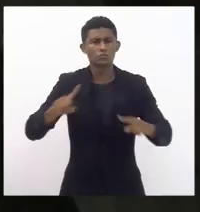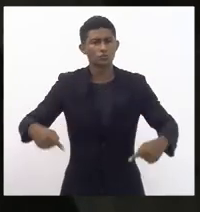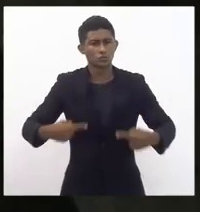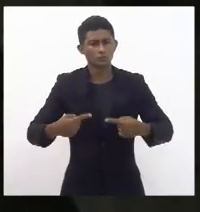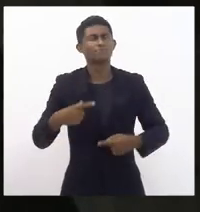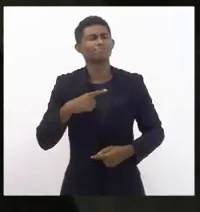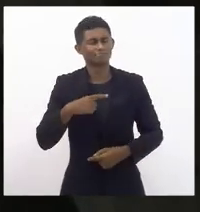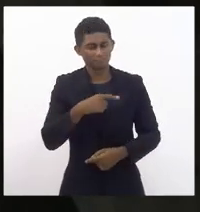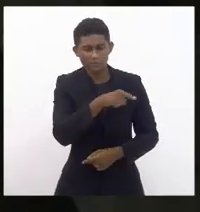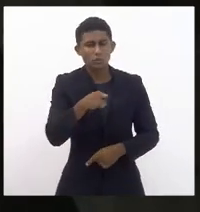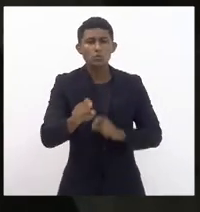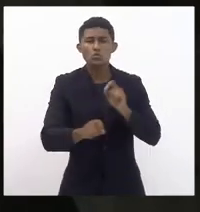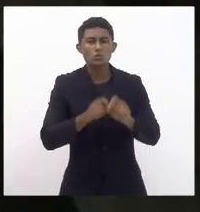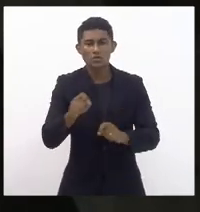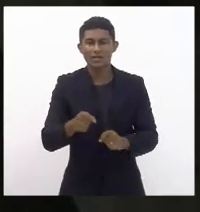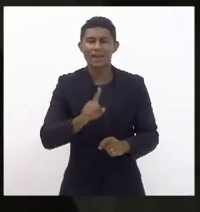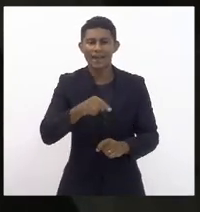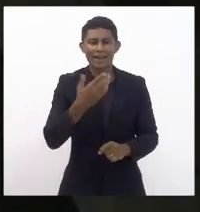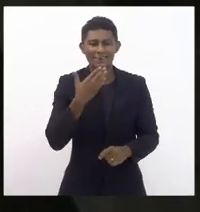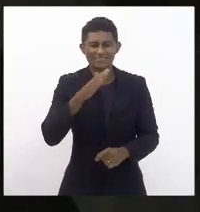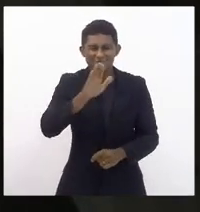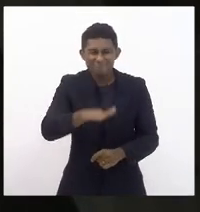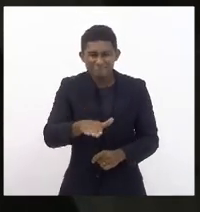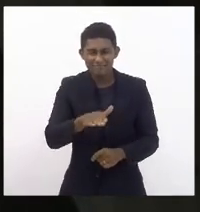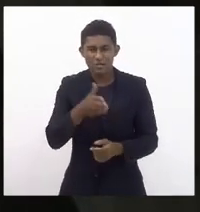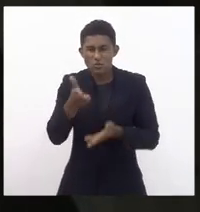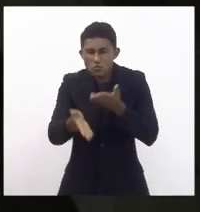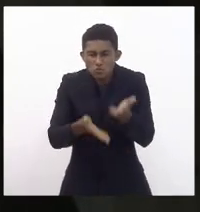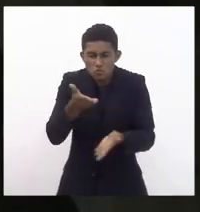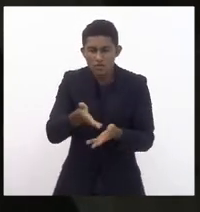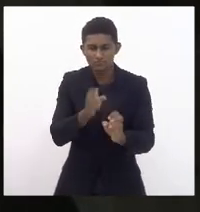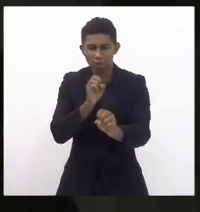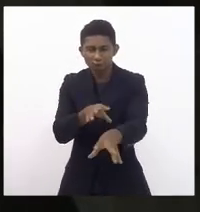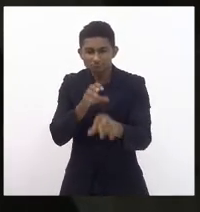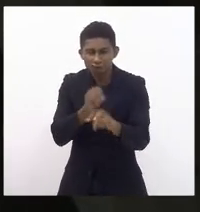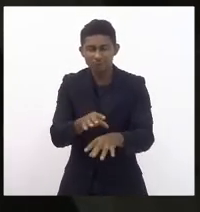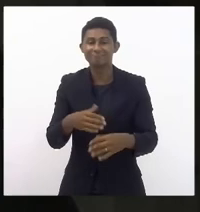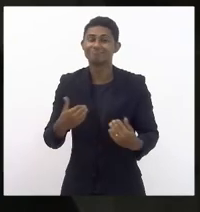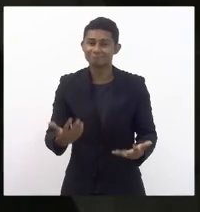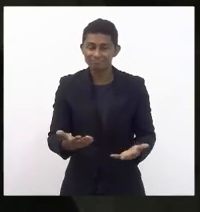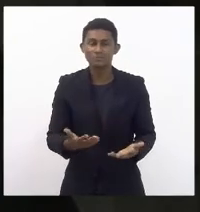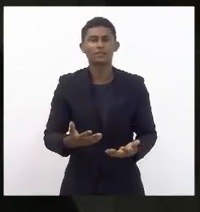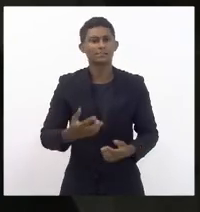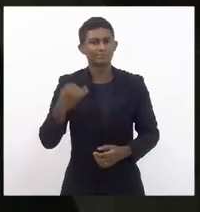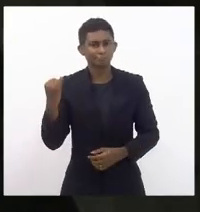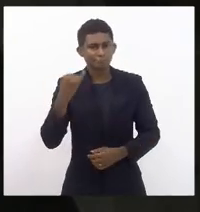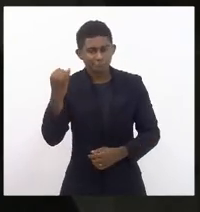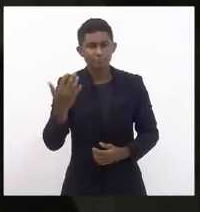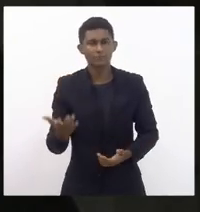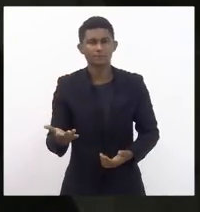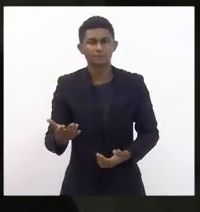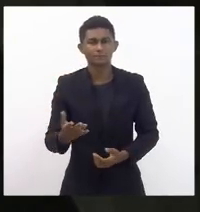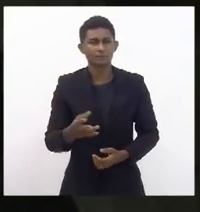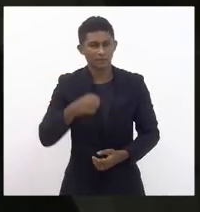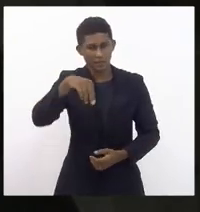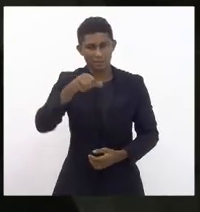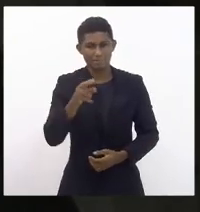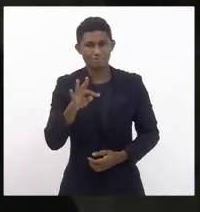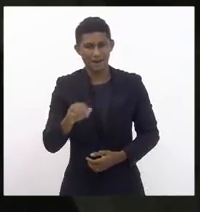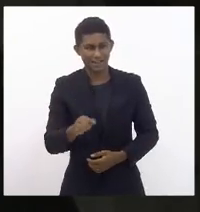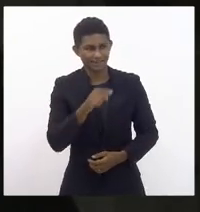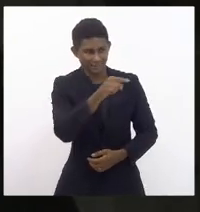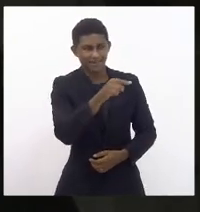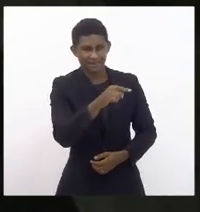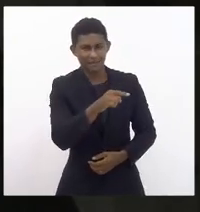complexo que é cuidar da educação da pequena infância nesse processo tem tem repercussão é o direito a deputada Martha Rocha